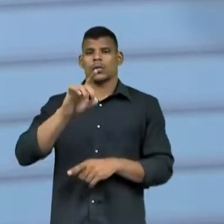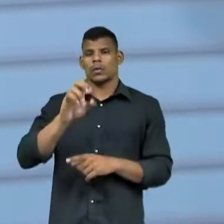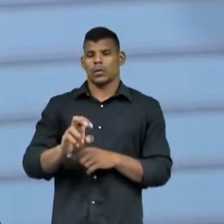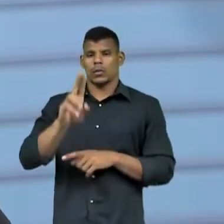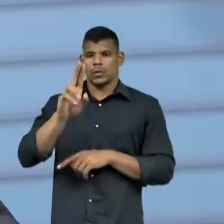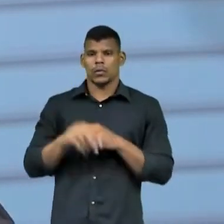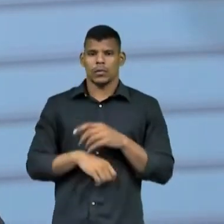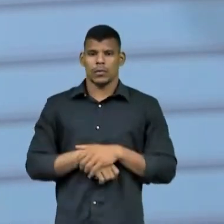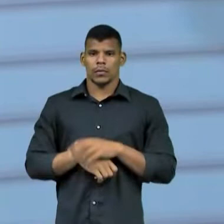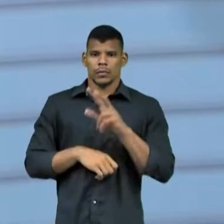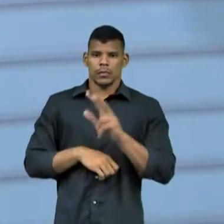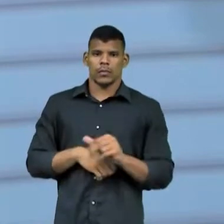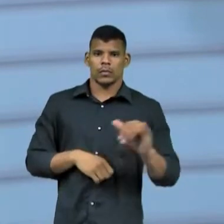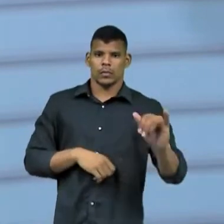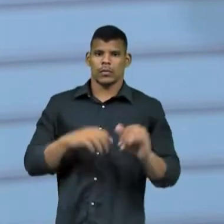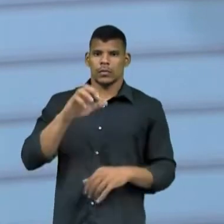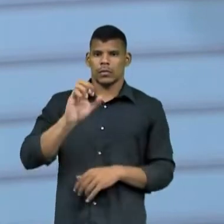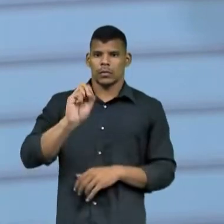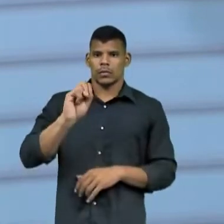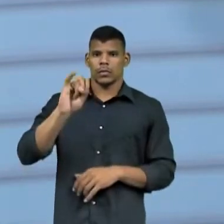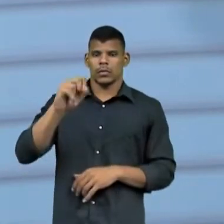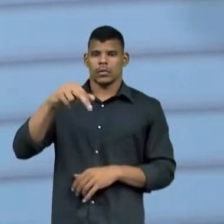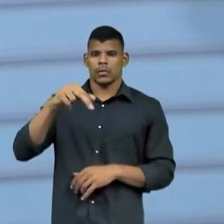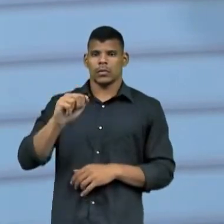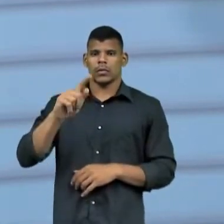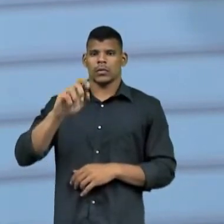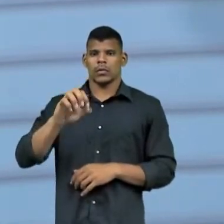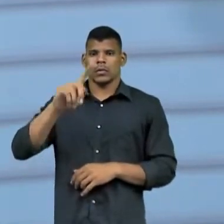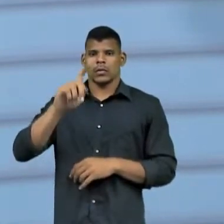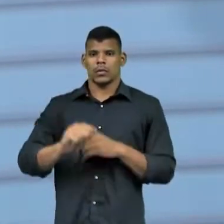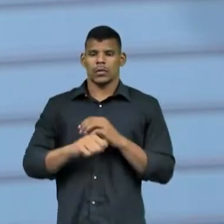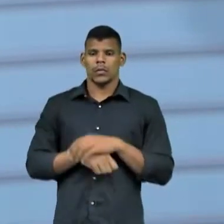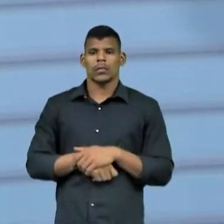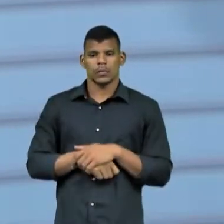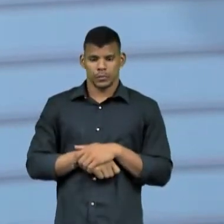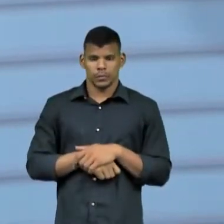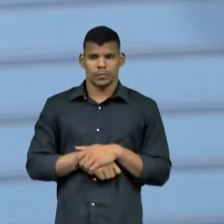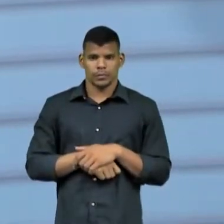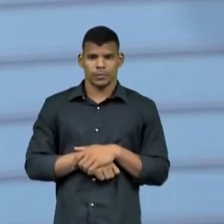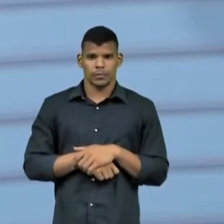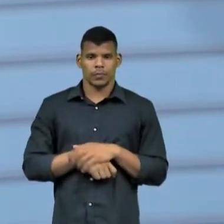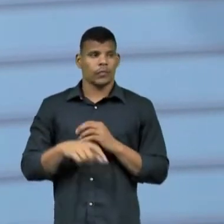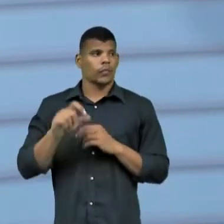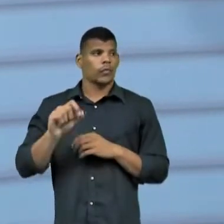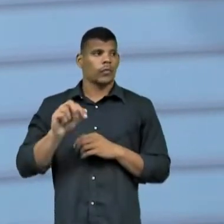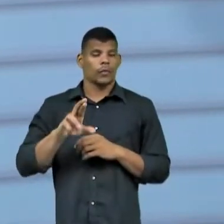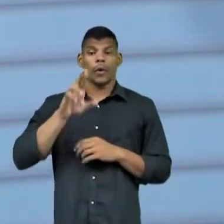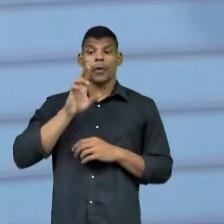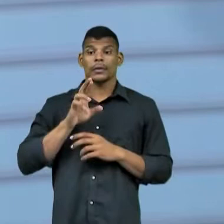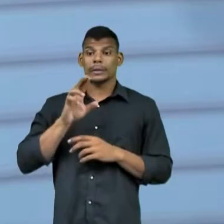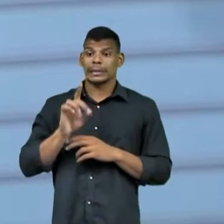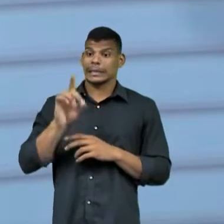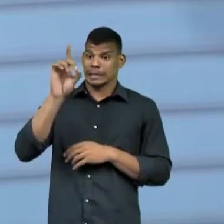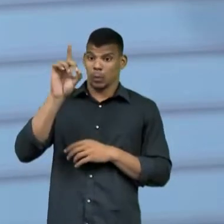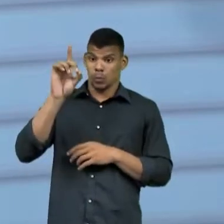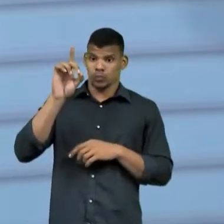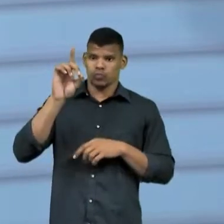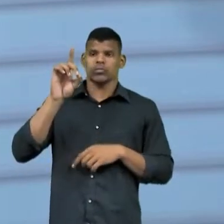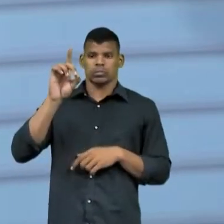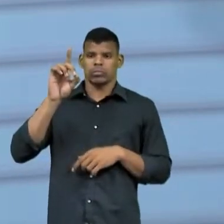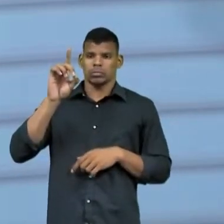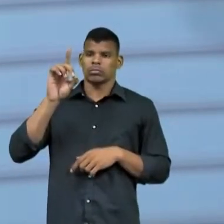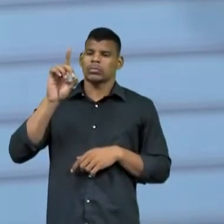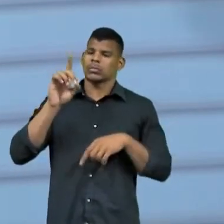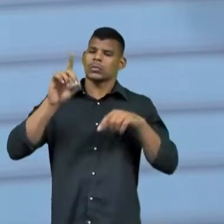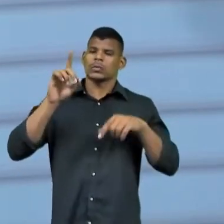sinagoga ele ele falava na sinagoga ah Jesus ele ele ele vem como resposta de Deus Deus quando decidiu